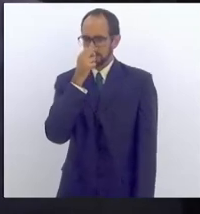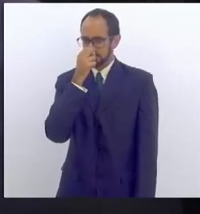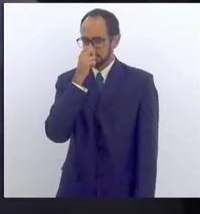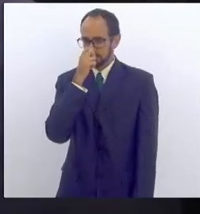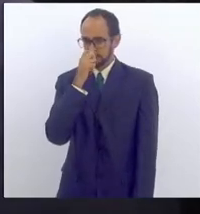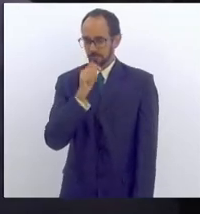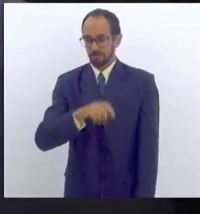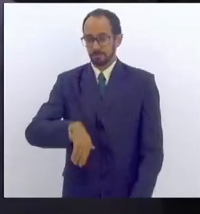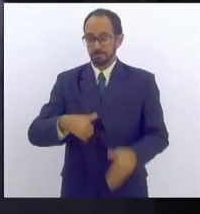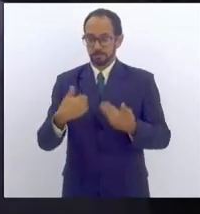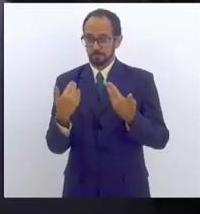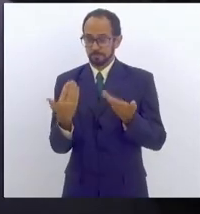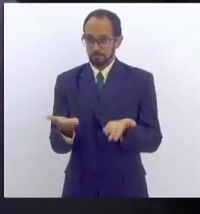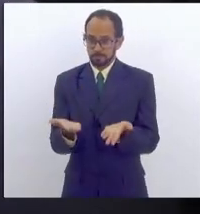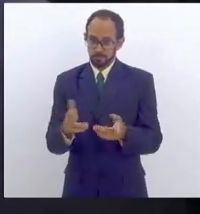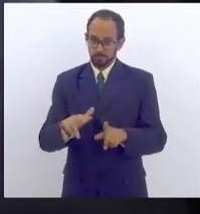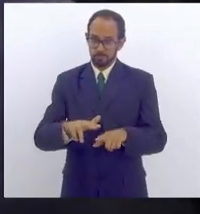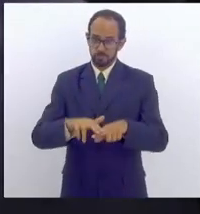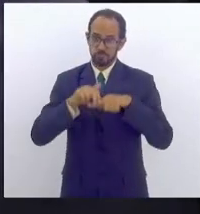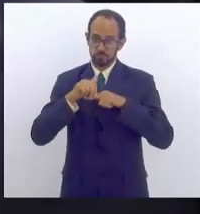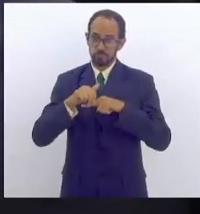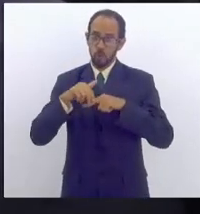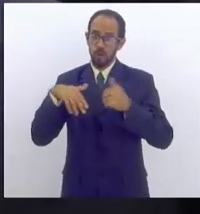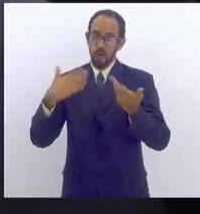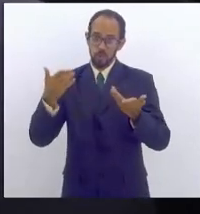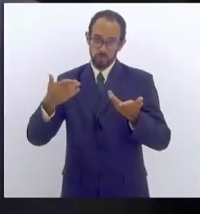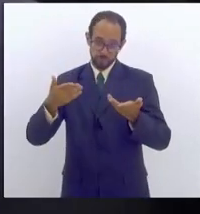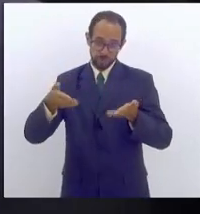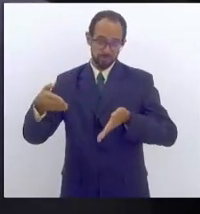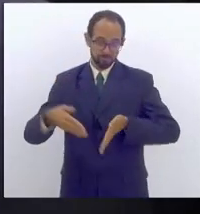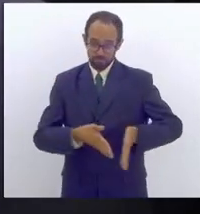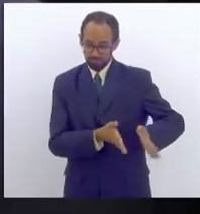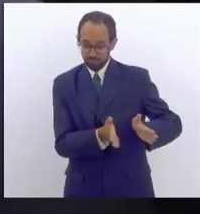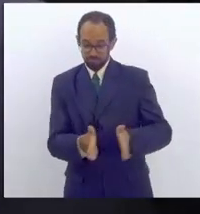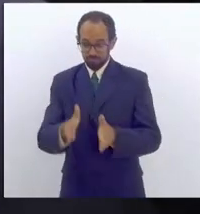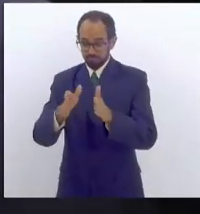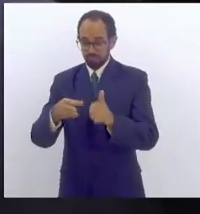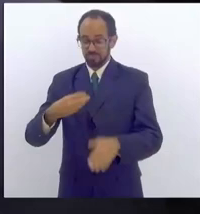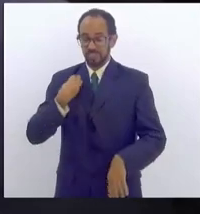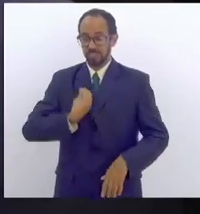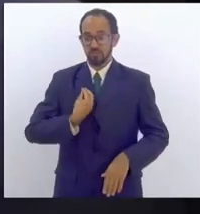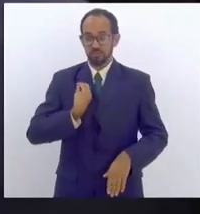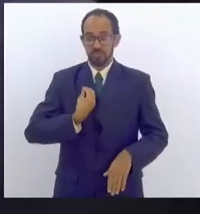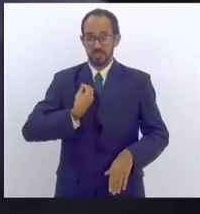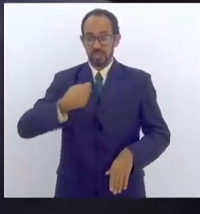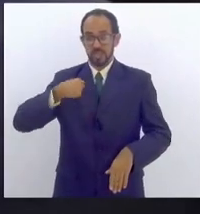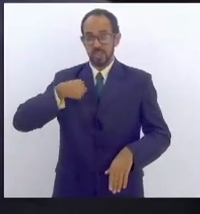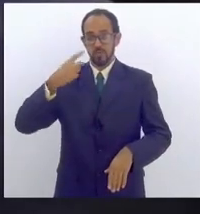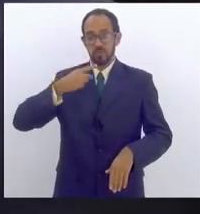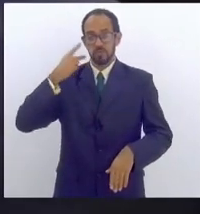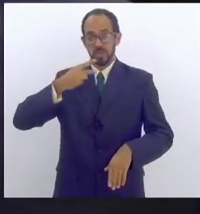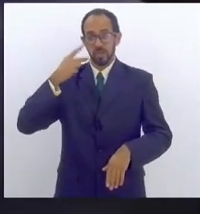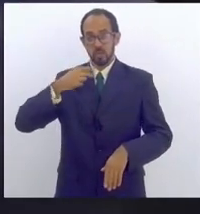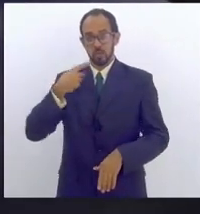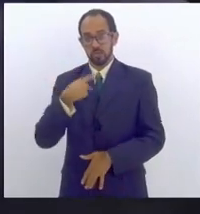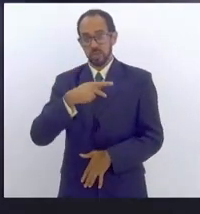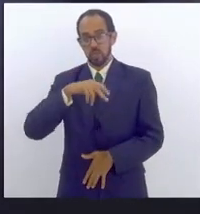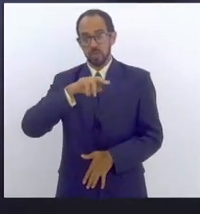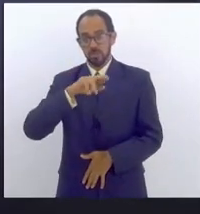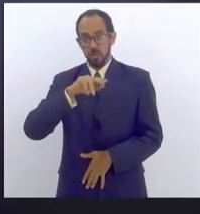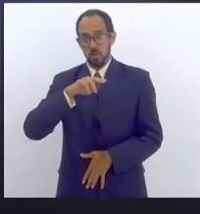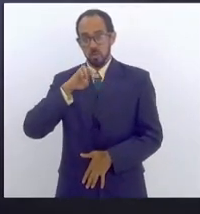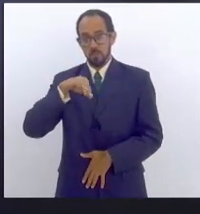E pela ironia do destino, eu fui vereador com seu irmão, Marquinhos